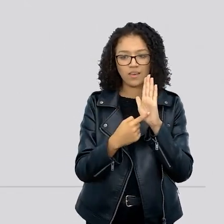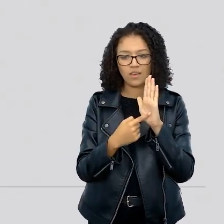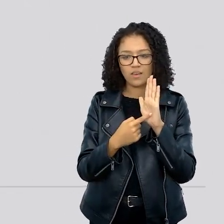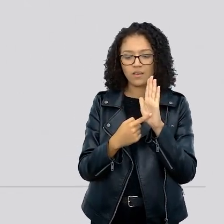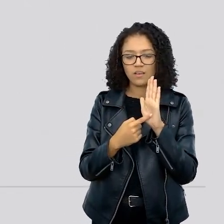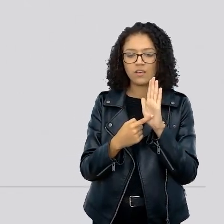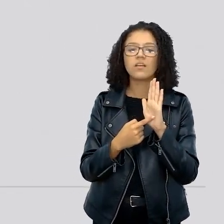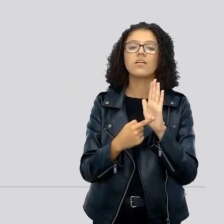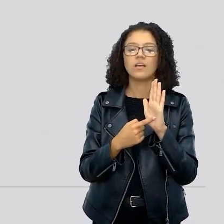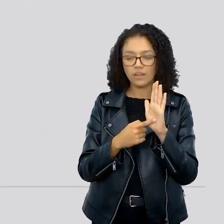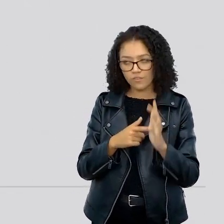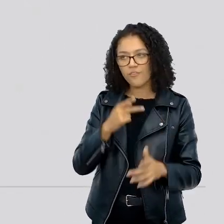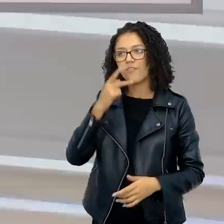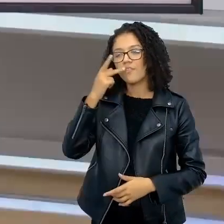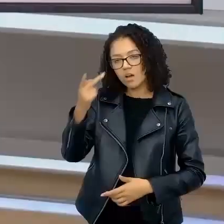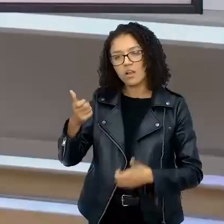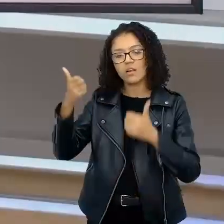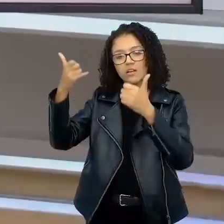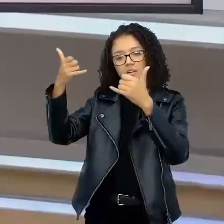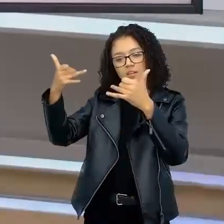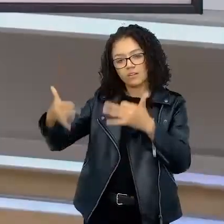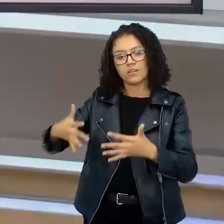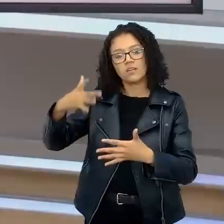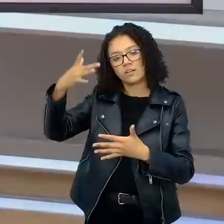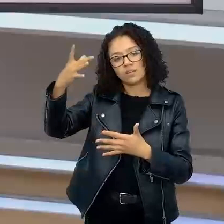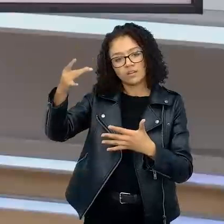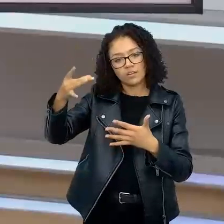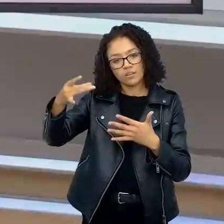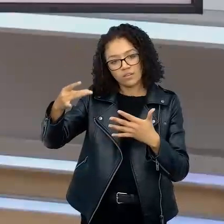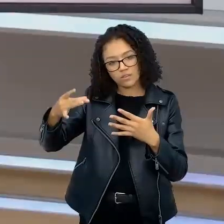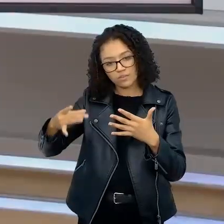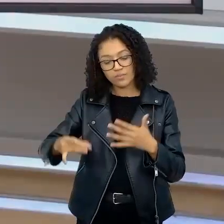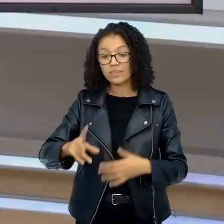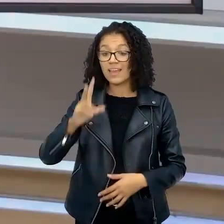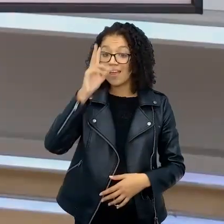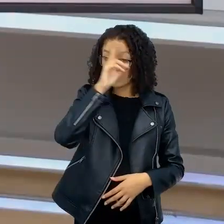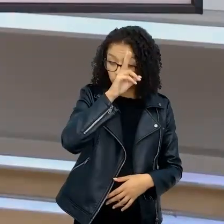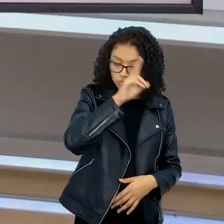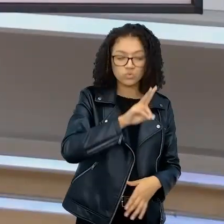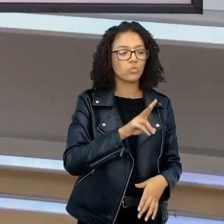escuta protegida, em escutar de forma qualificada essa criança e esse